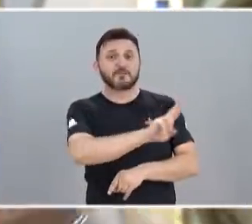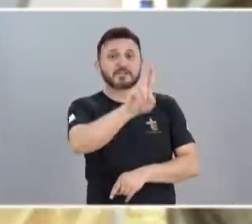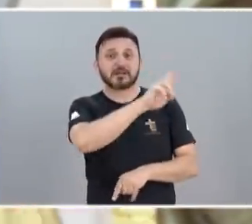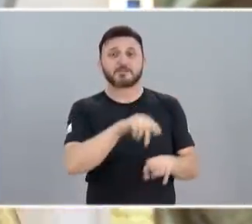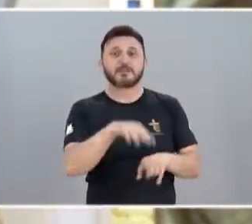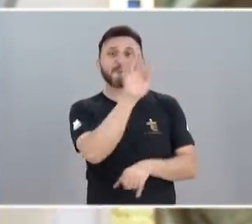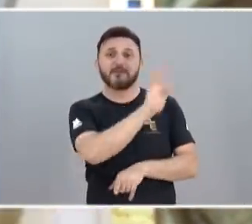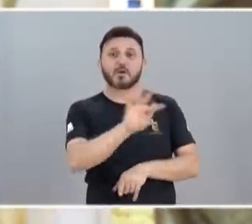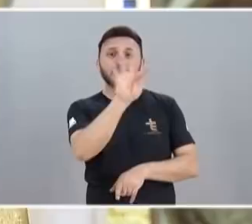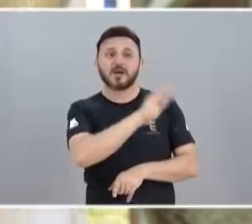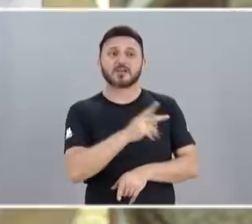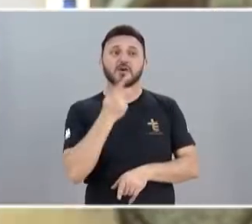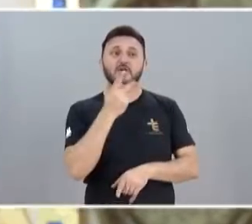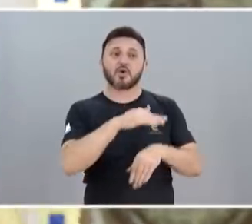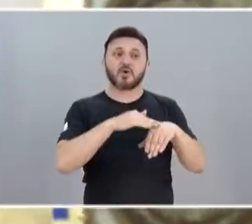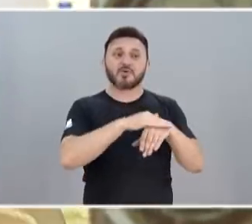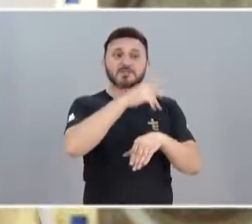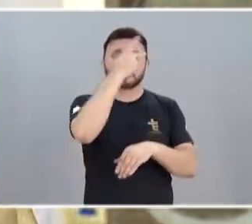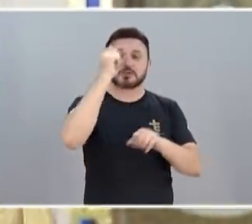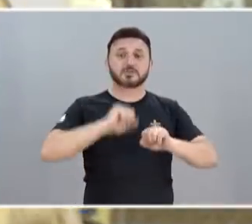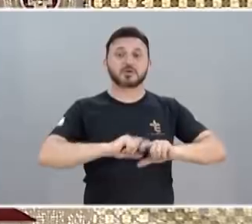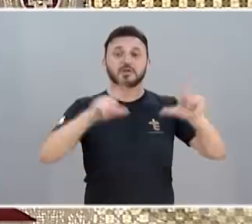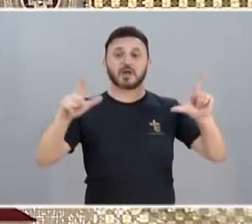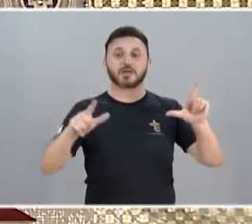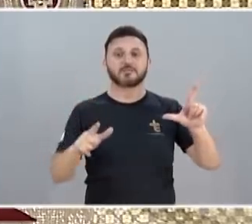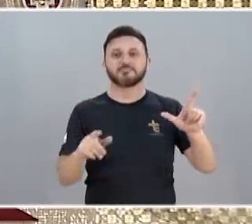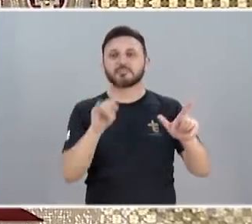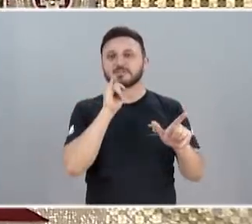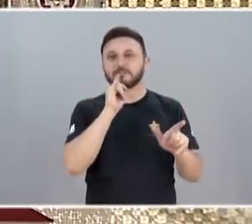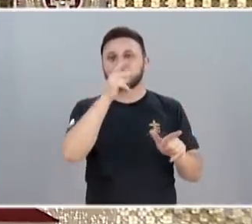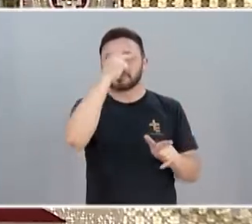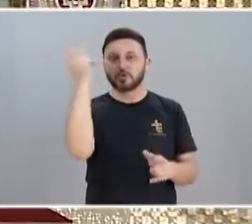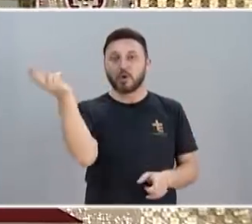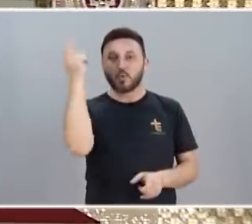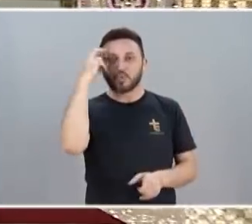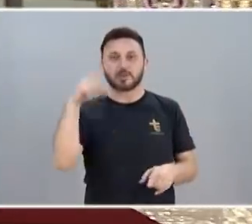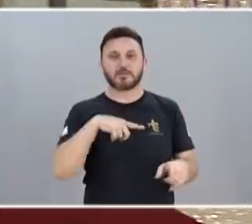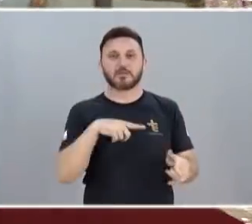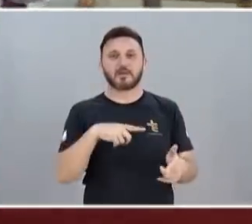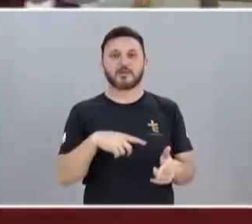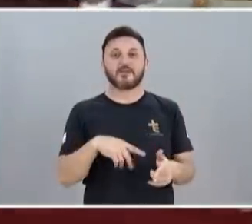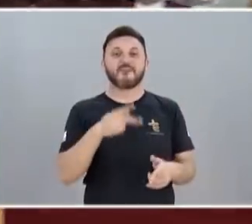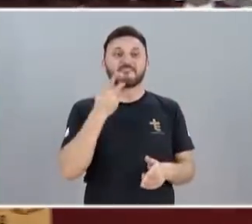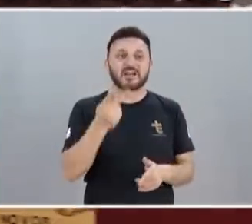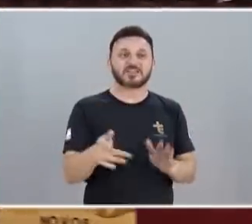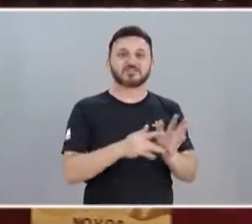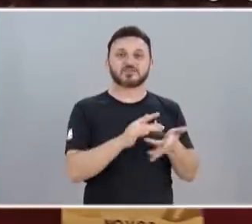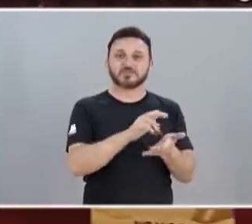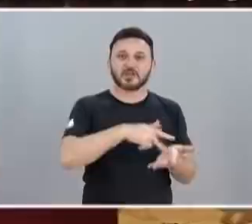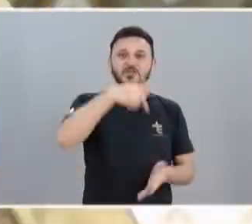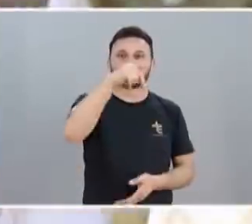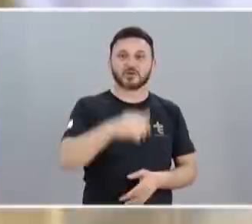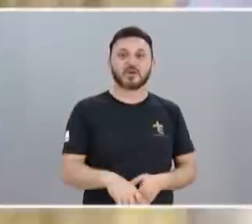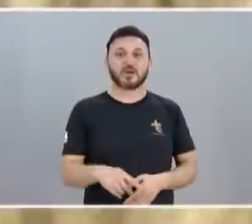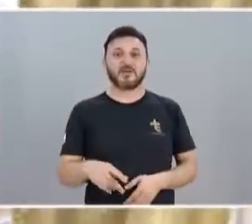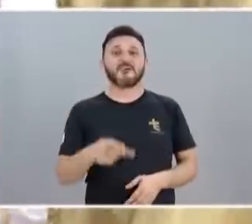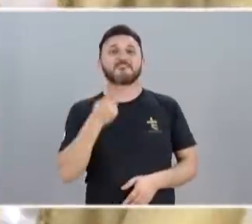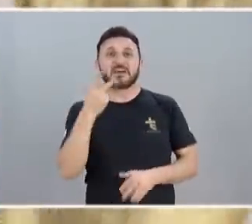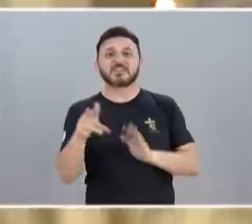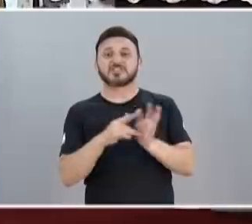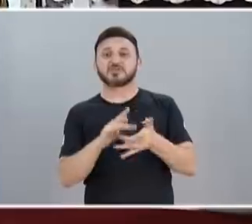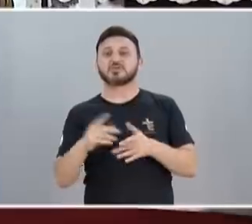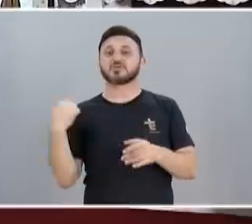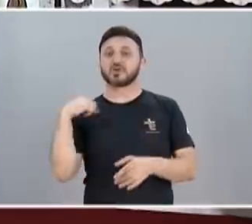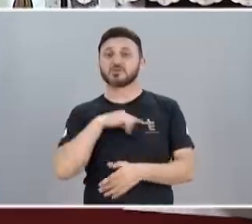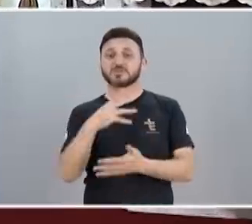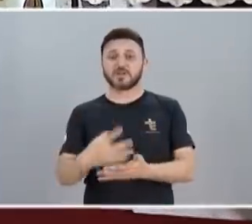uma pessoa mais esclarecida que existe vida após morte, fala que Jesus ressuscitou, fala que Jesus é o nosso Deus, fala que Ele é o